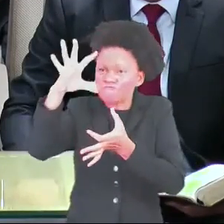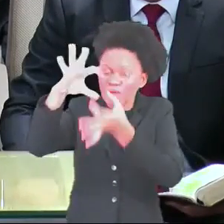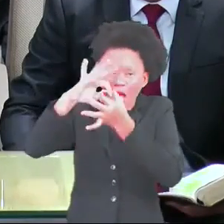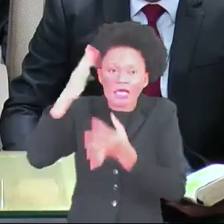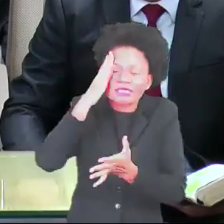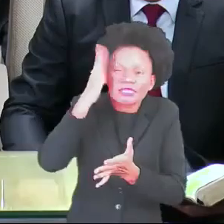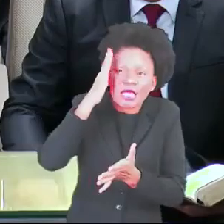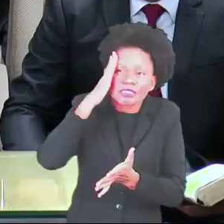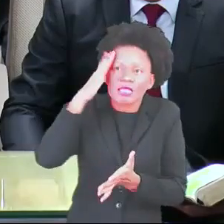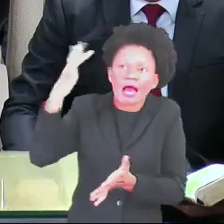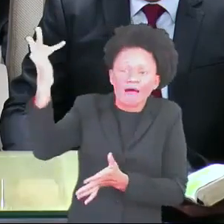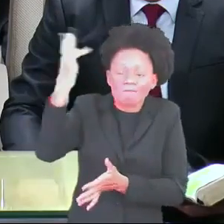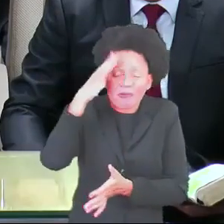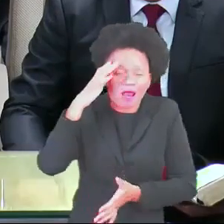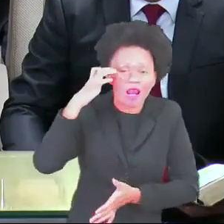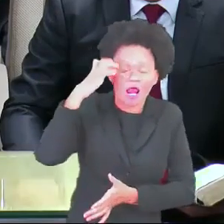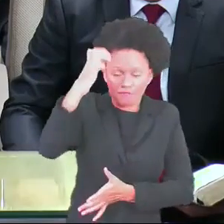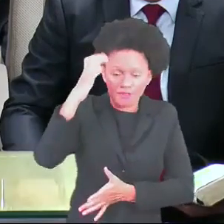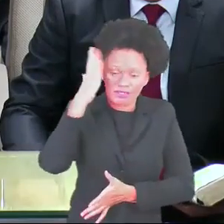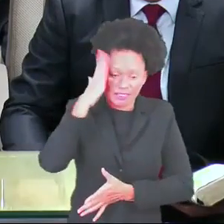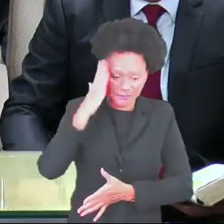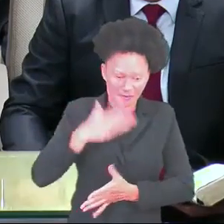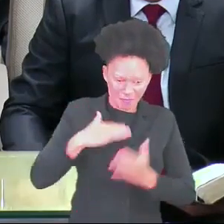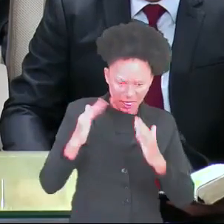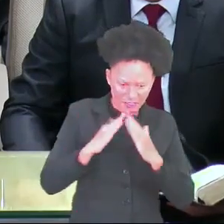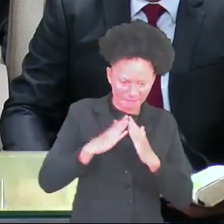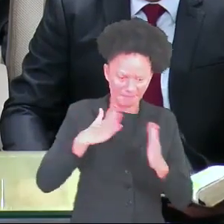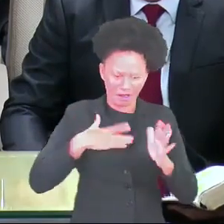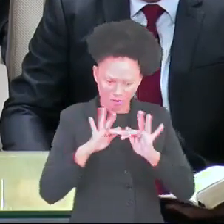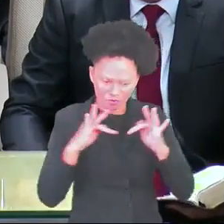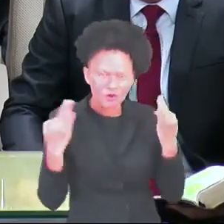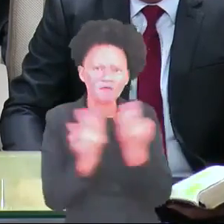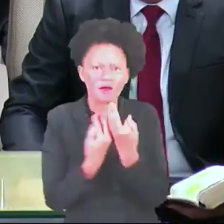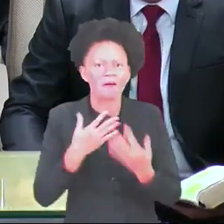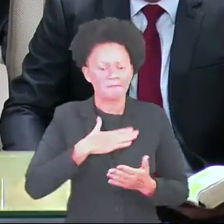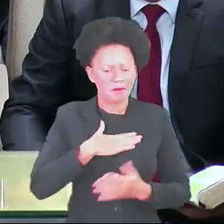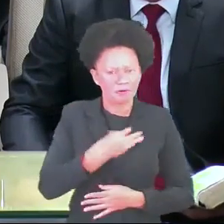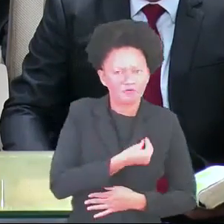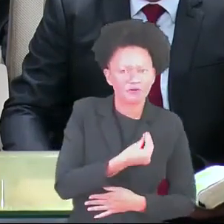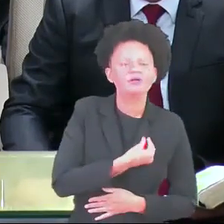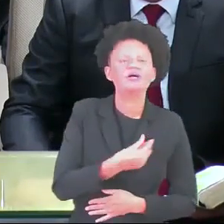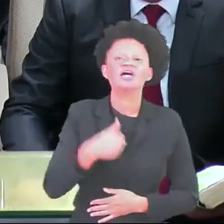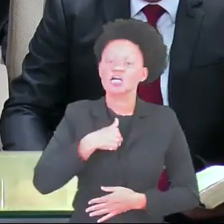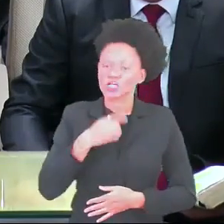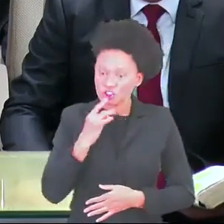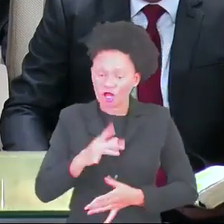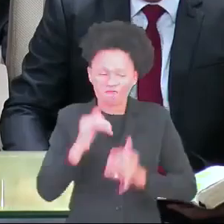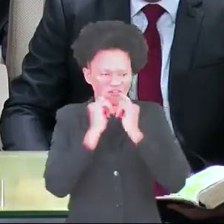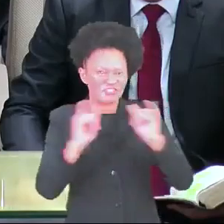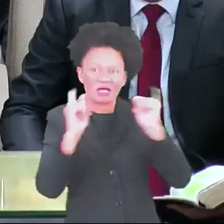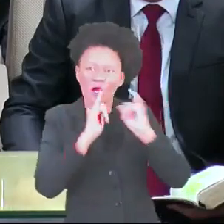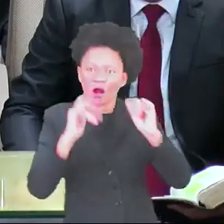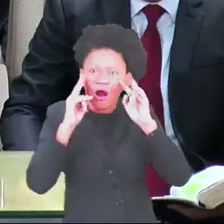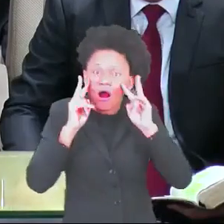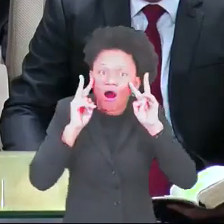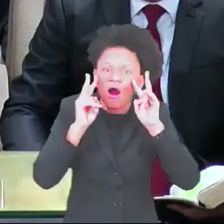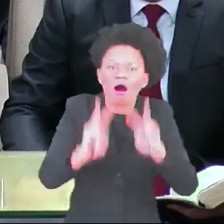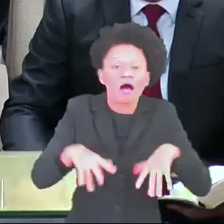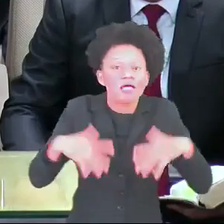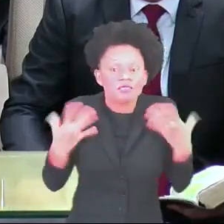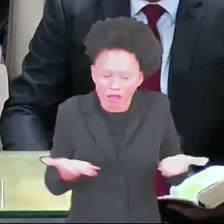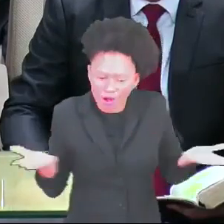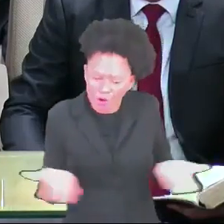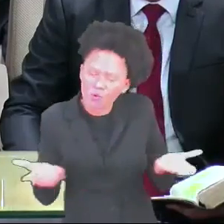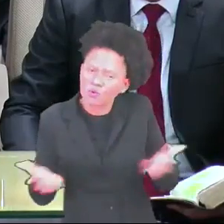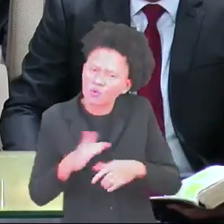entender o que Deus tem para esse tempo, para minha casa, para minha família e para minha vida. E eu só vou declarar o que eu vejo. Então, nesta